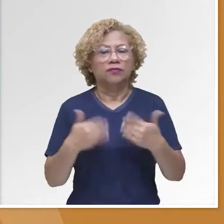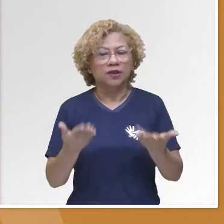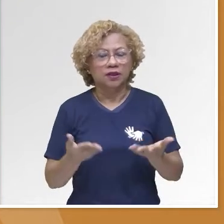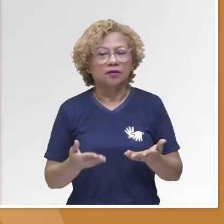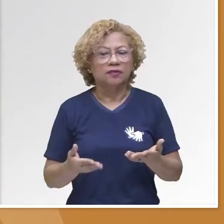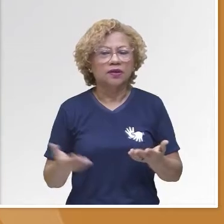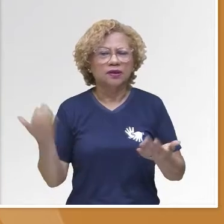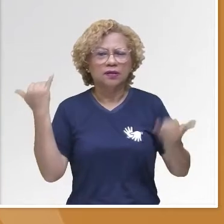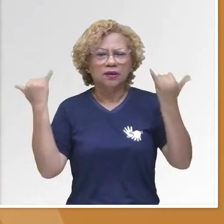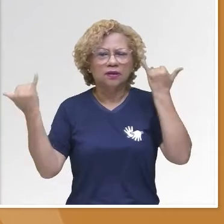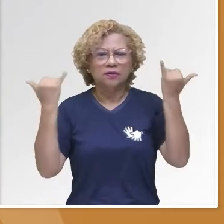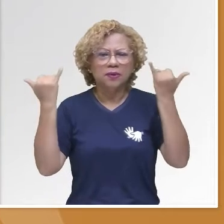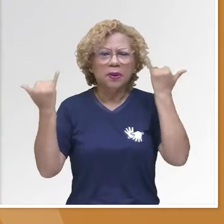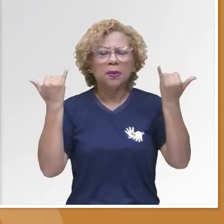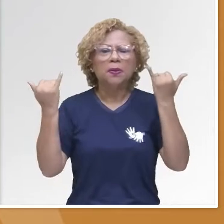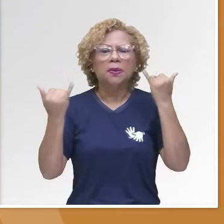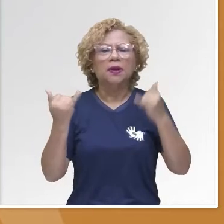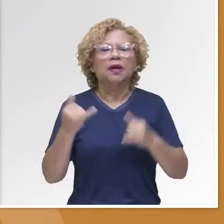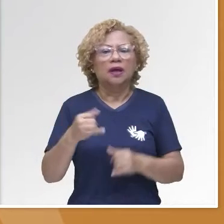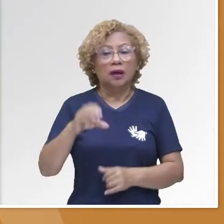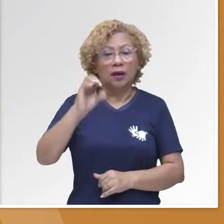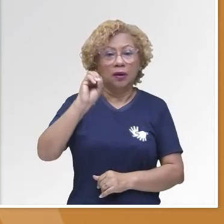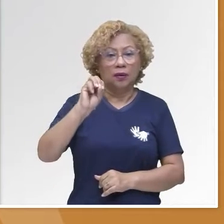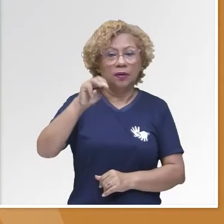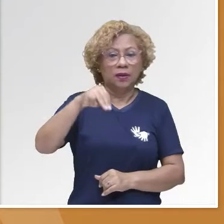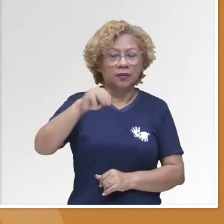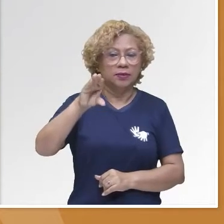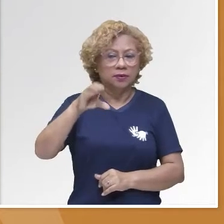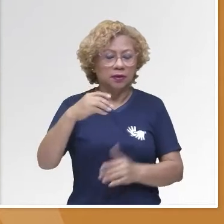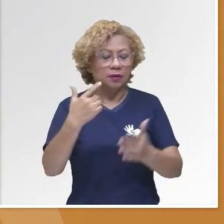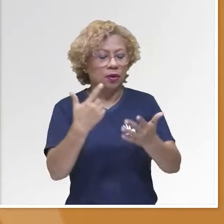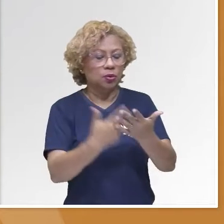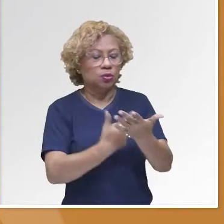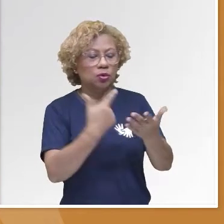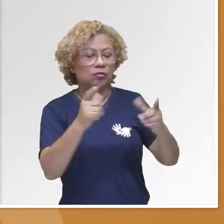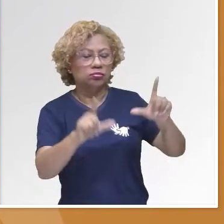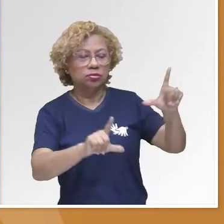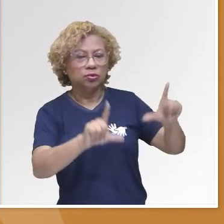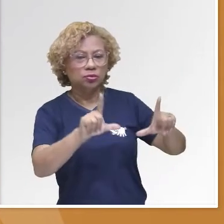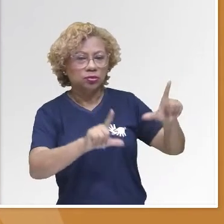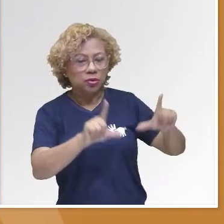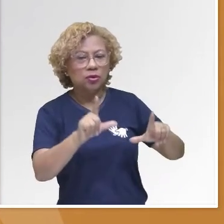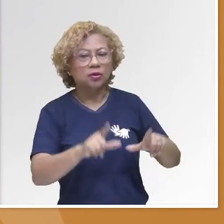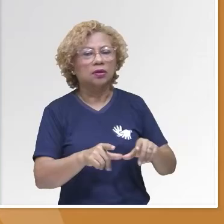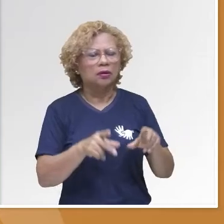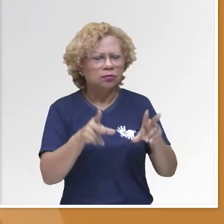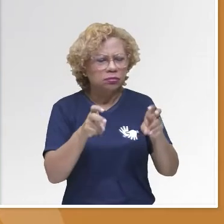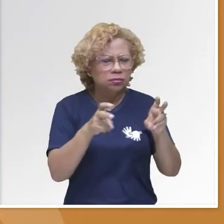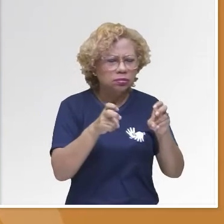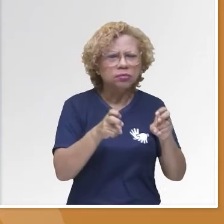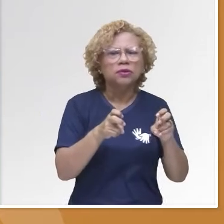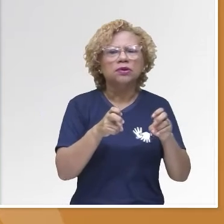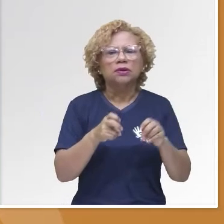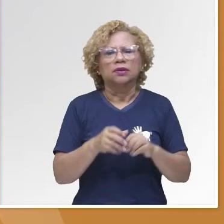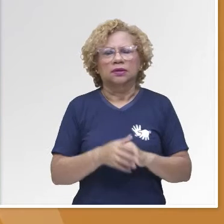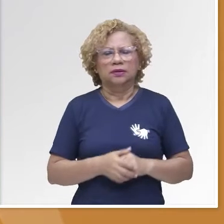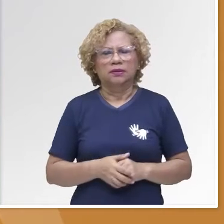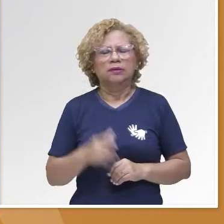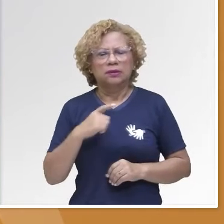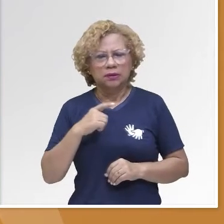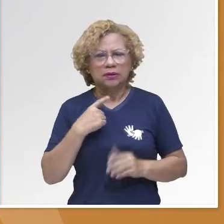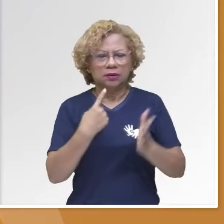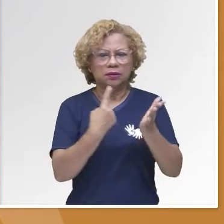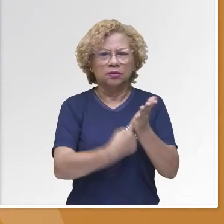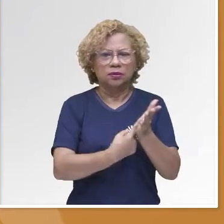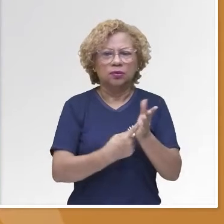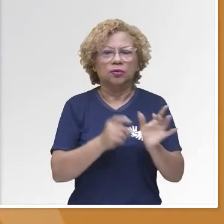muito falar da OMC nos jornais, diariamente, praticamente, verificando aí esses acordos comerciais que os